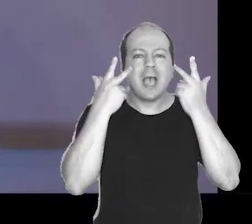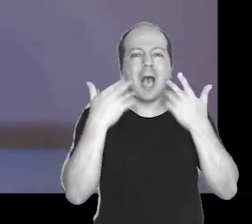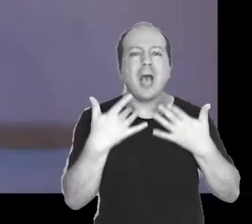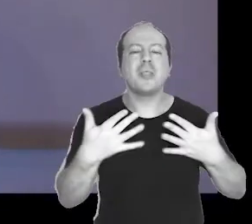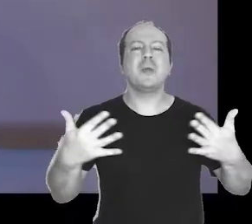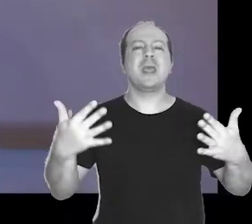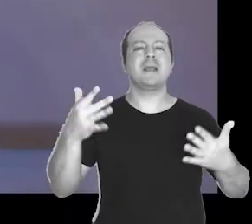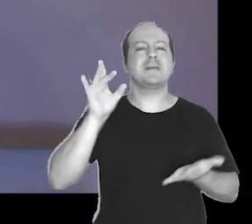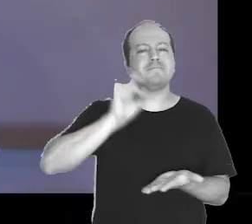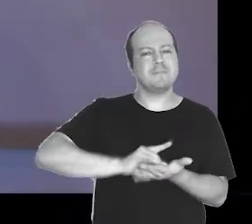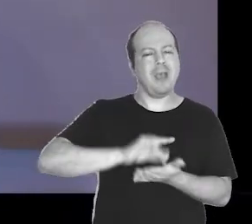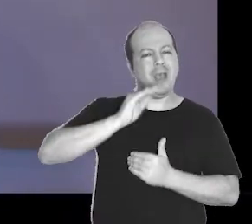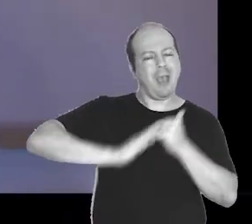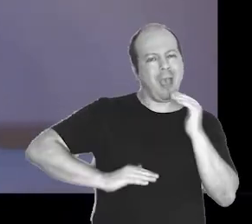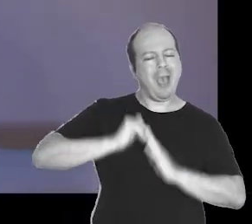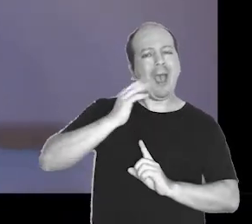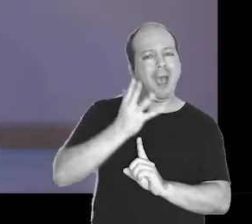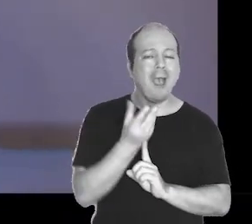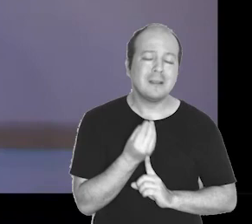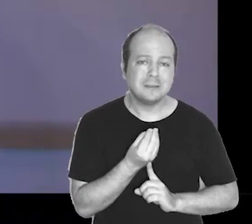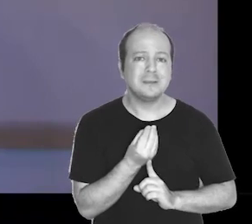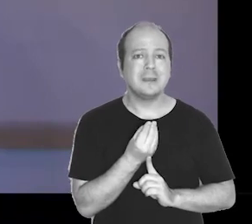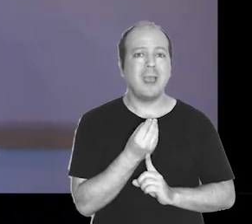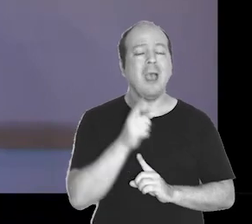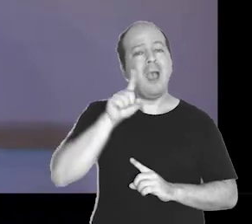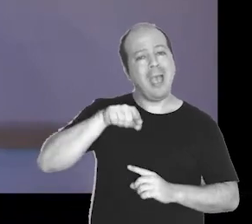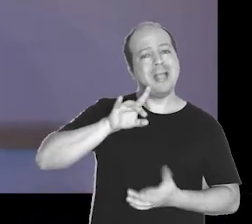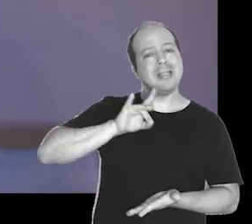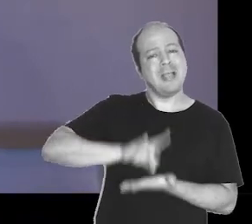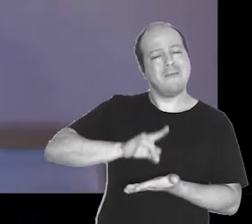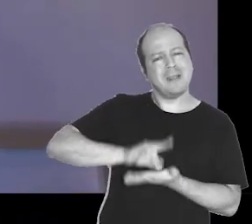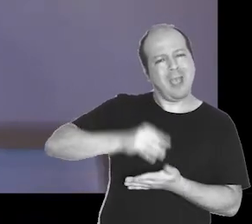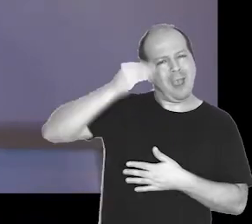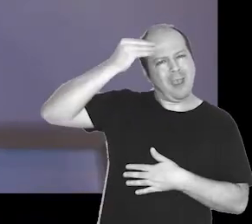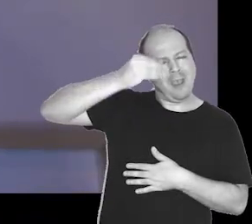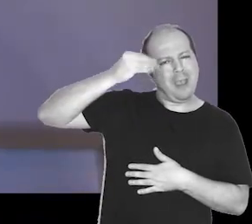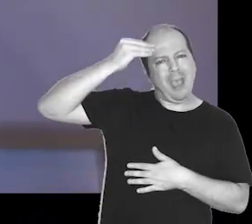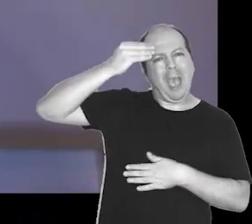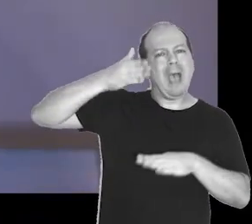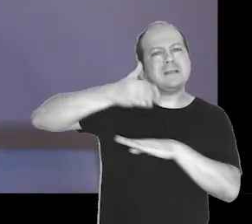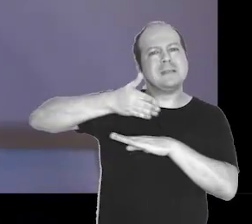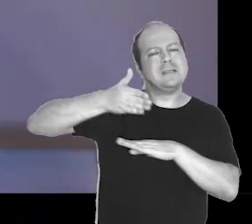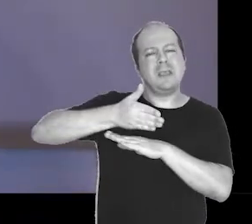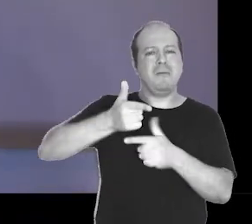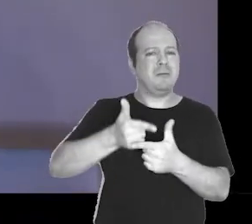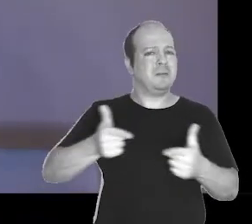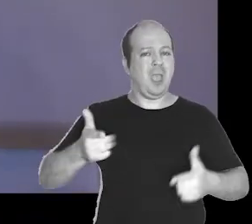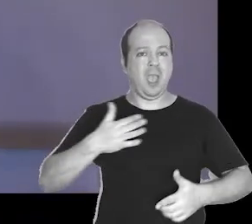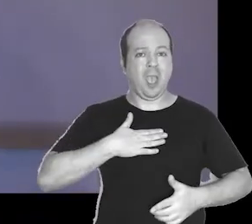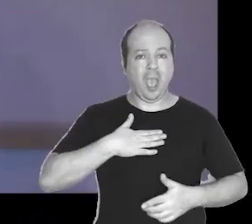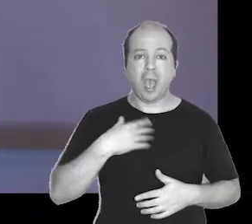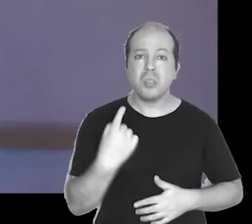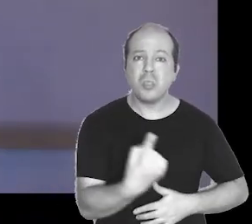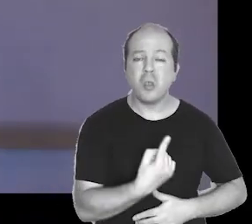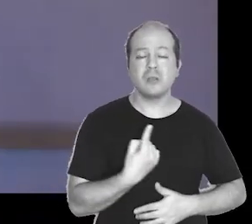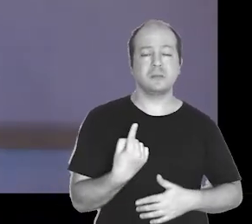realização artística é, na verdade, psicanaliticamente inacessível a nós.